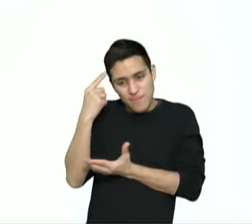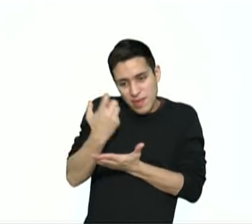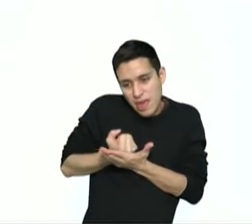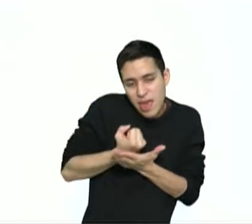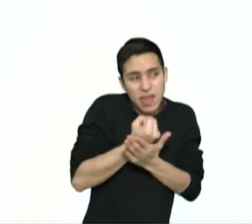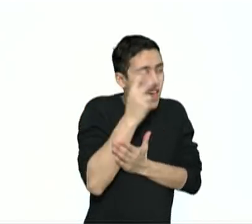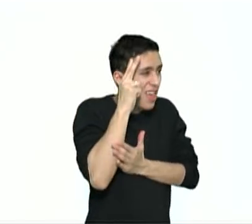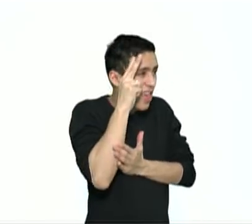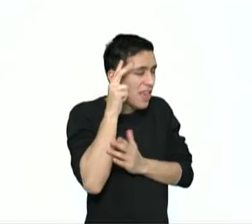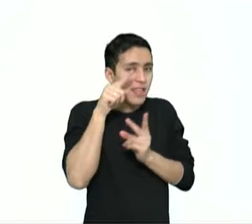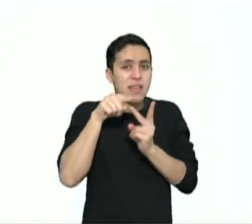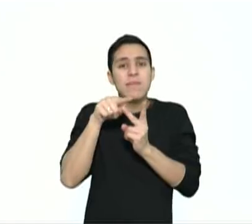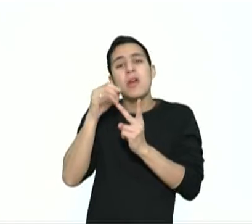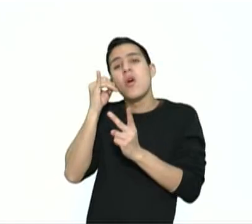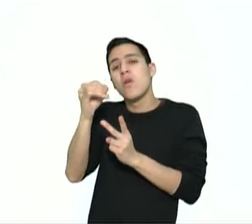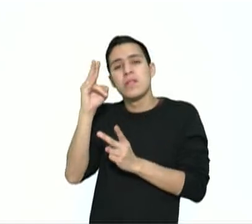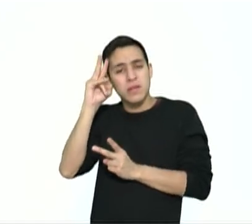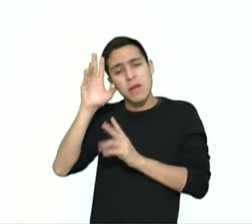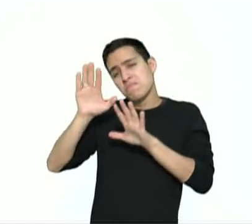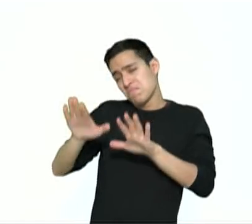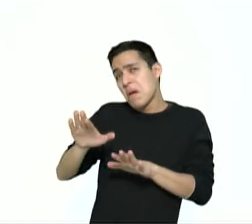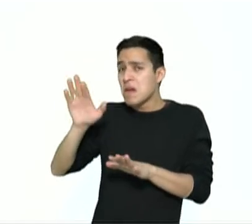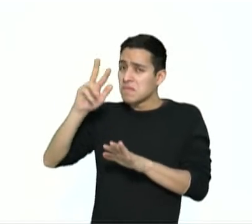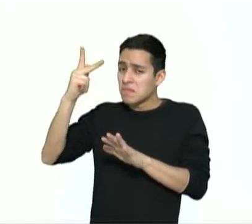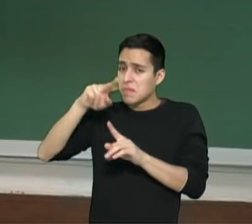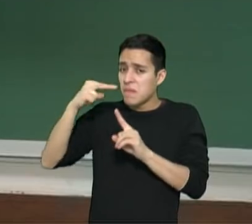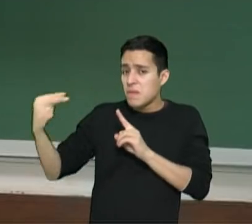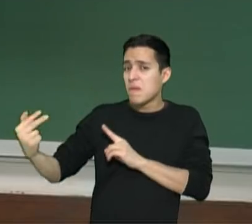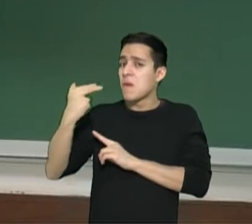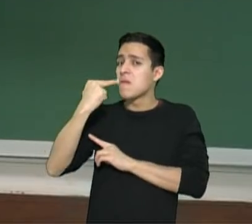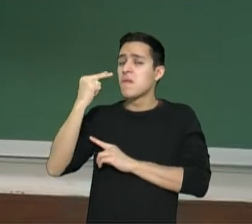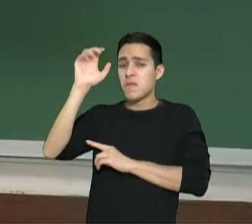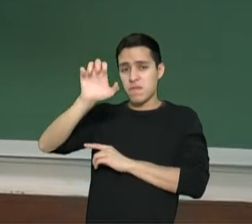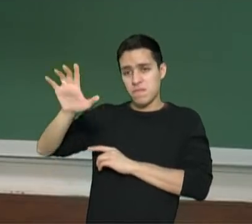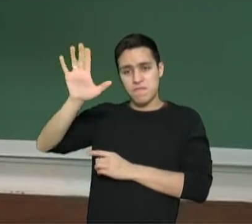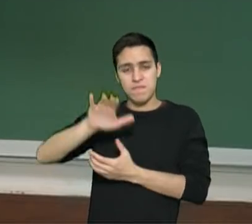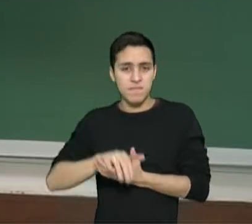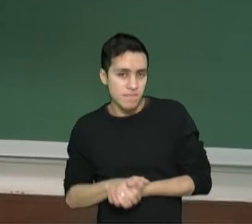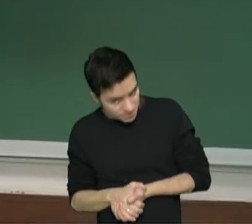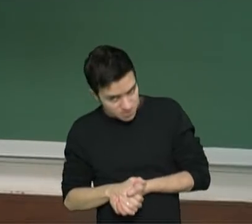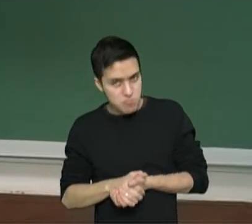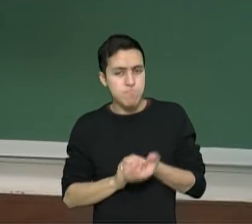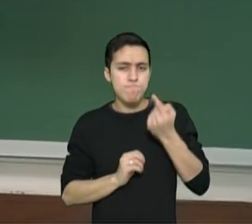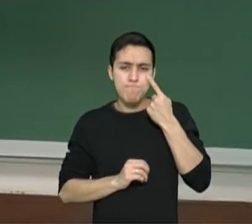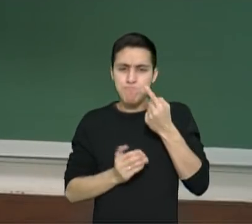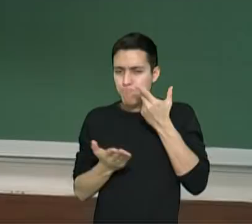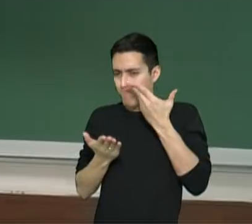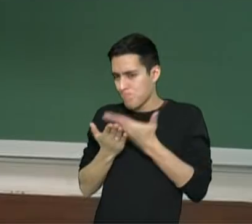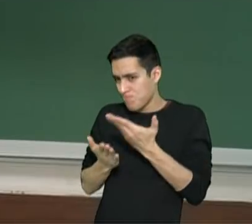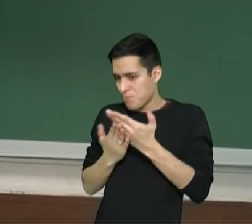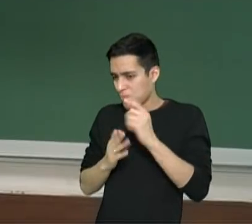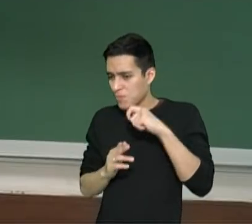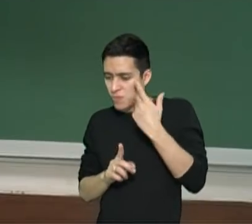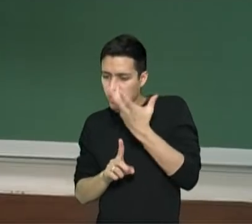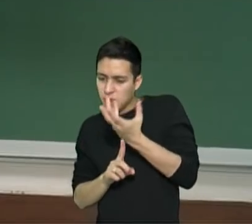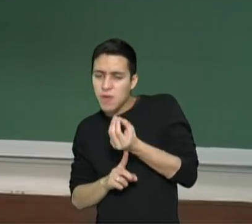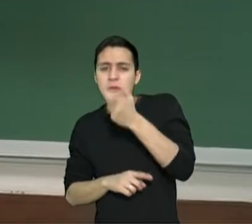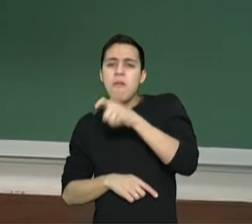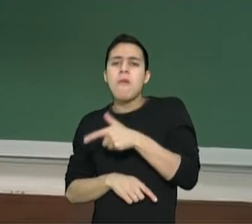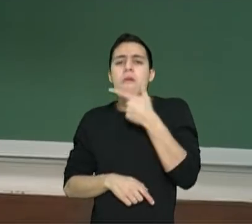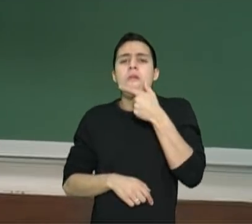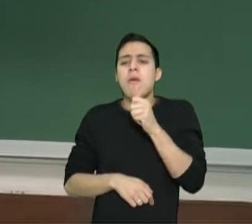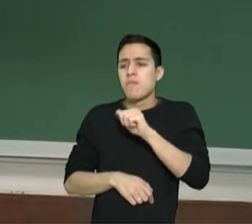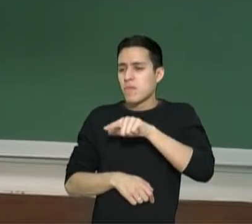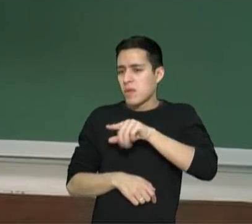seus olhares estrangeiros, né? Então, a gente viu nas obras, né, do artista riquíssimo em detalhes,